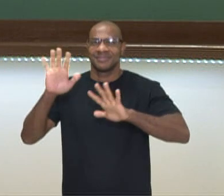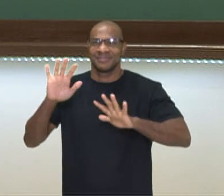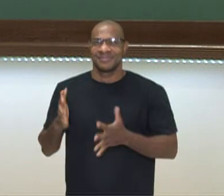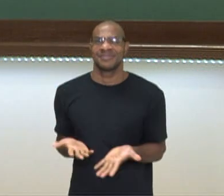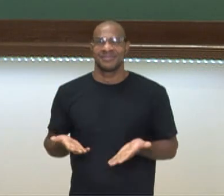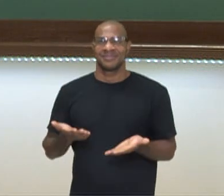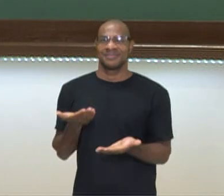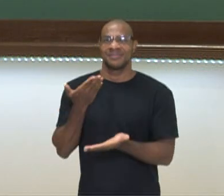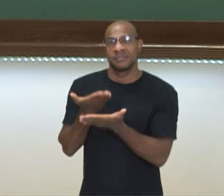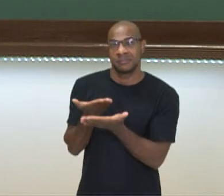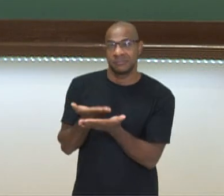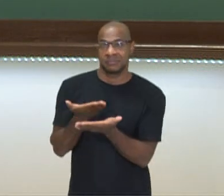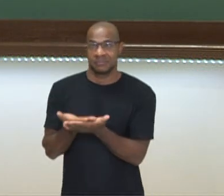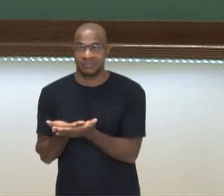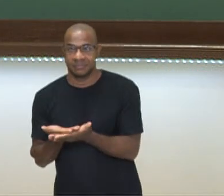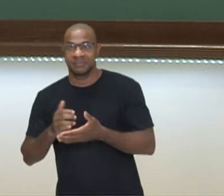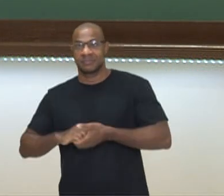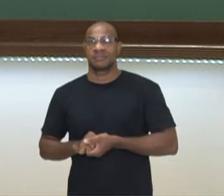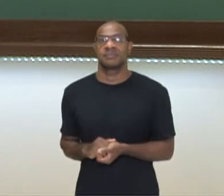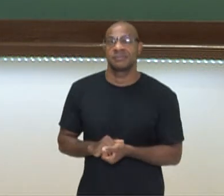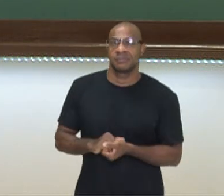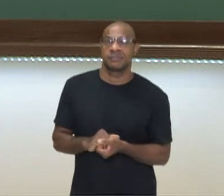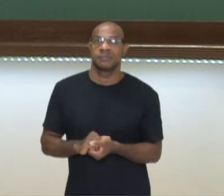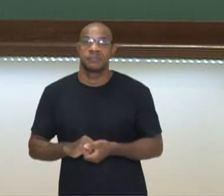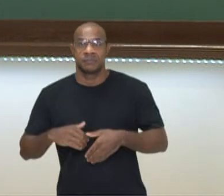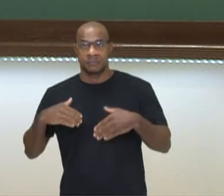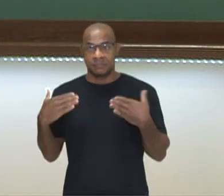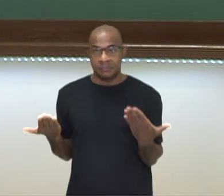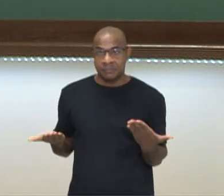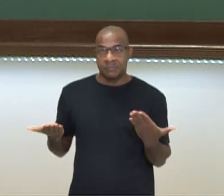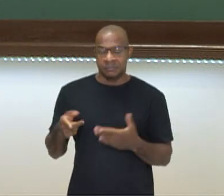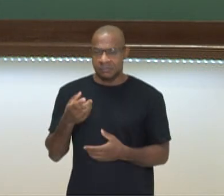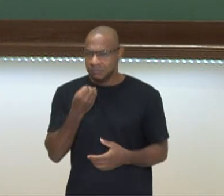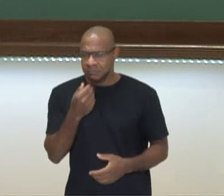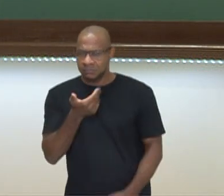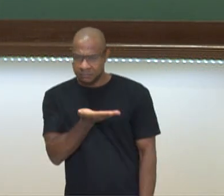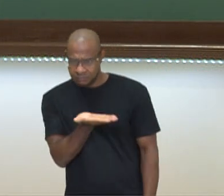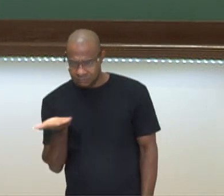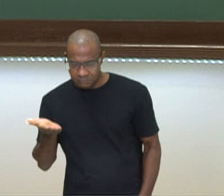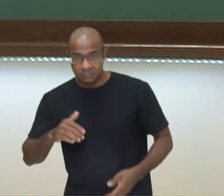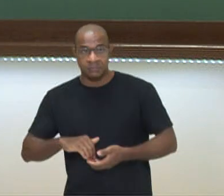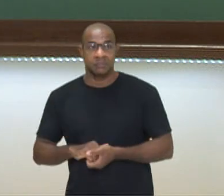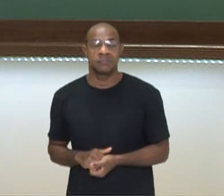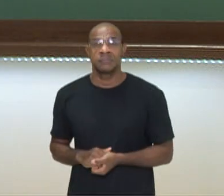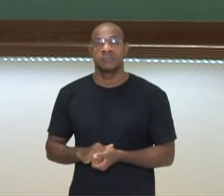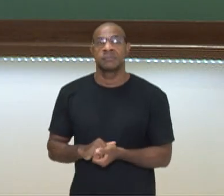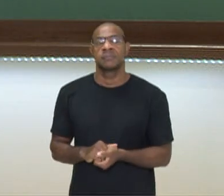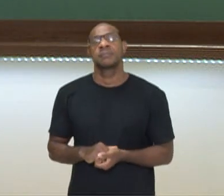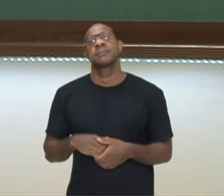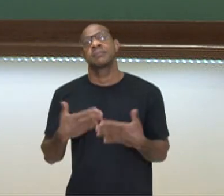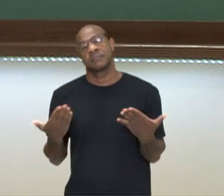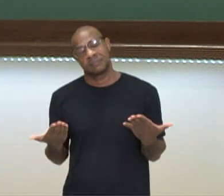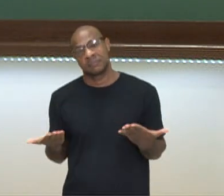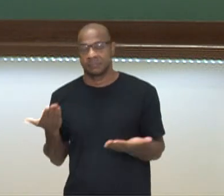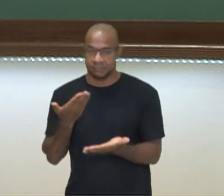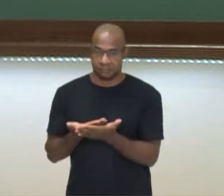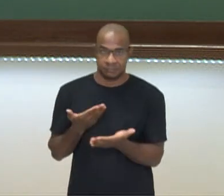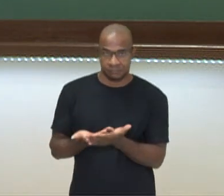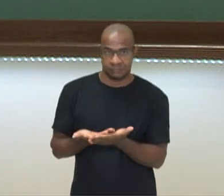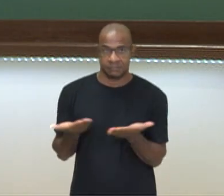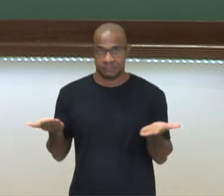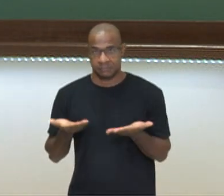queridos estudantes do programa Mais Aprendizagem. Tudo bem com vocês? Que bom. Vamos estudar um pouquinho? Vamos